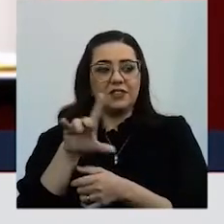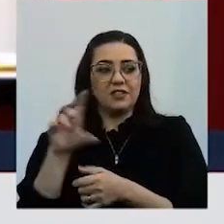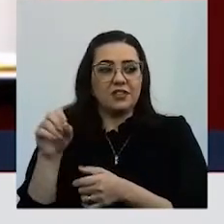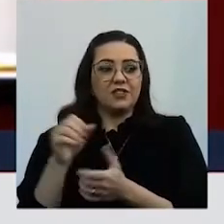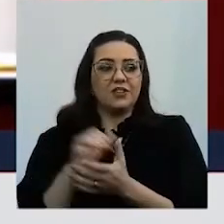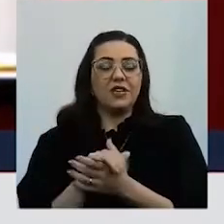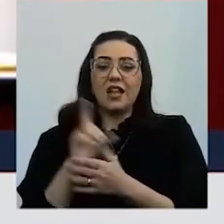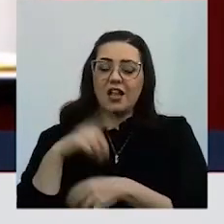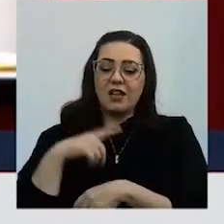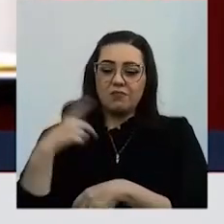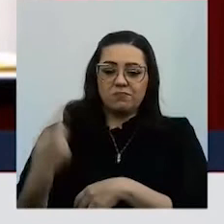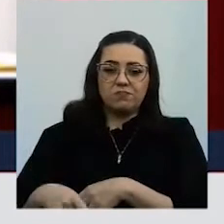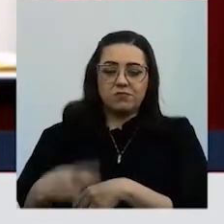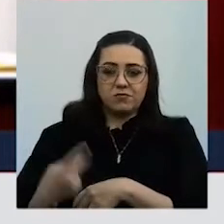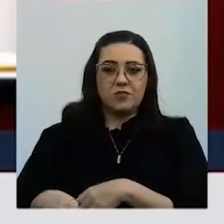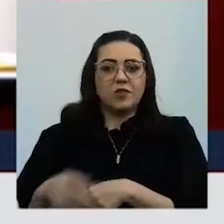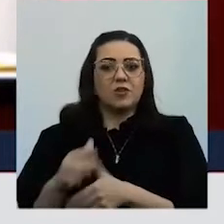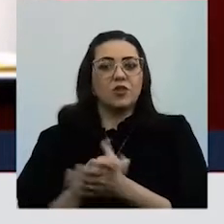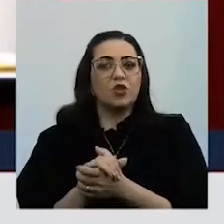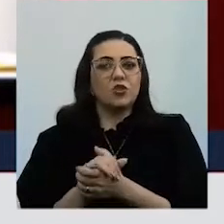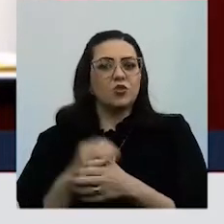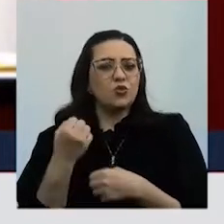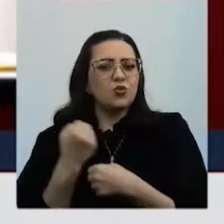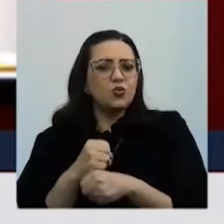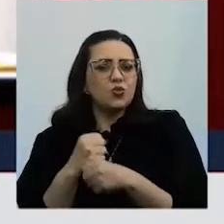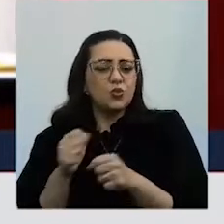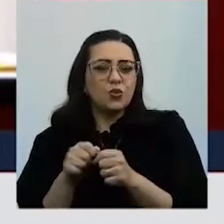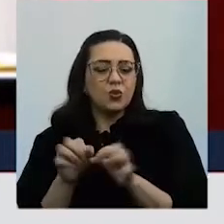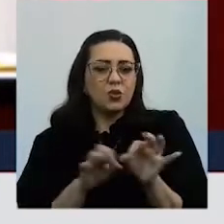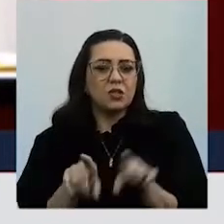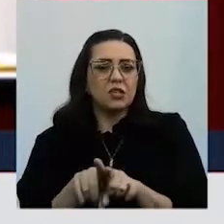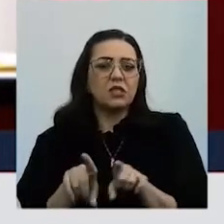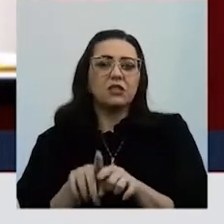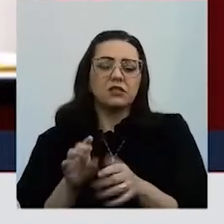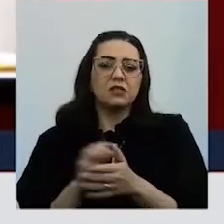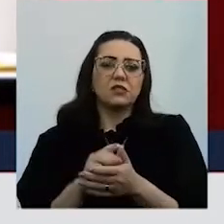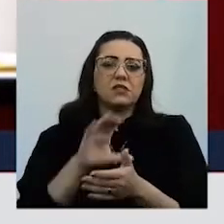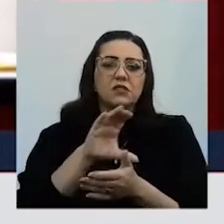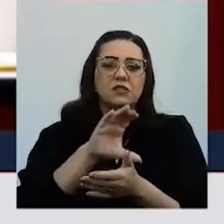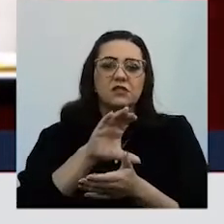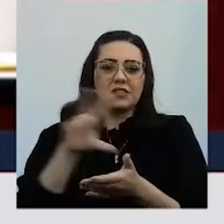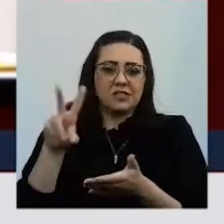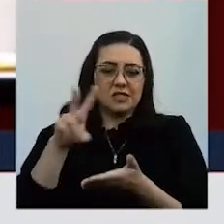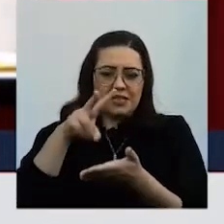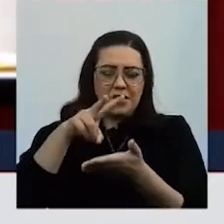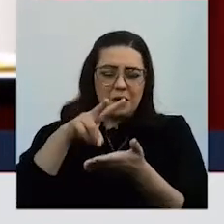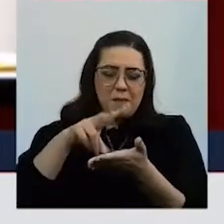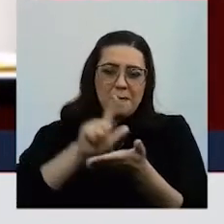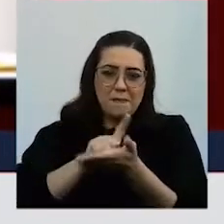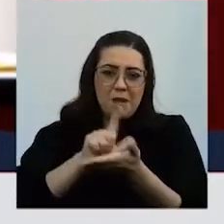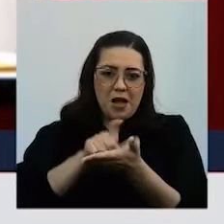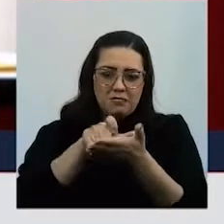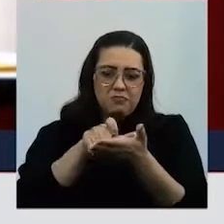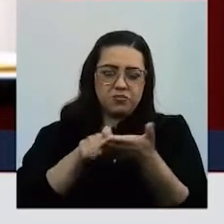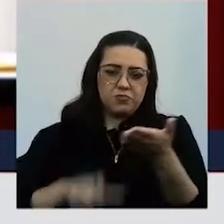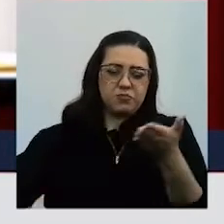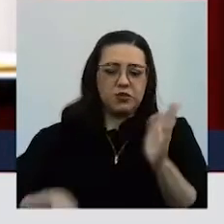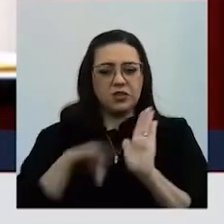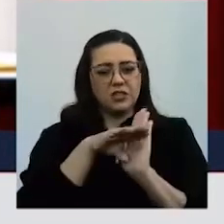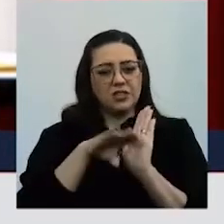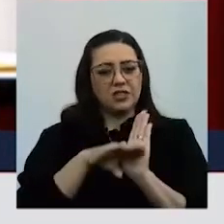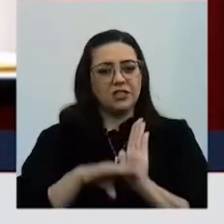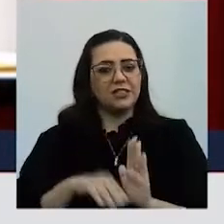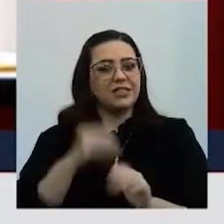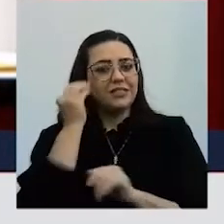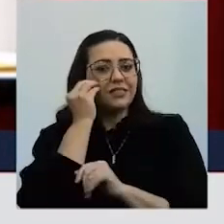Cidadão votuporanguense que tem um vasto currículo, com várias experiências, inclusive